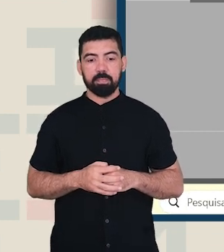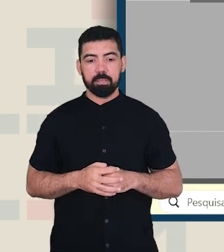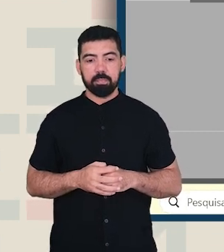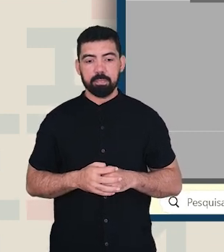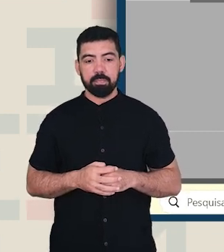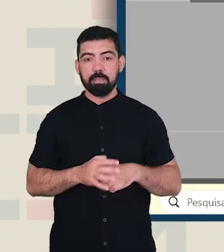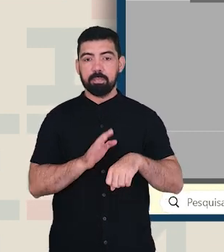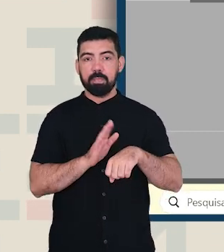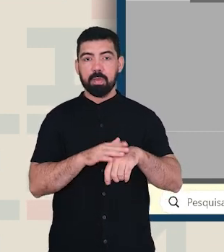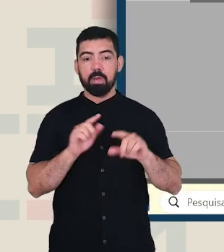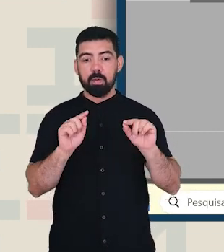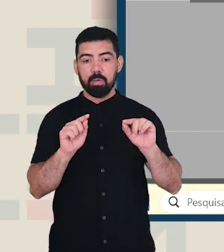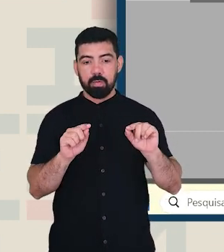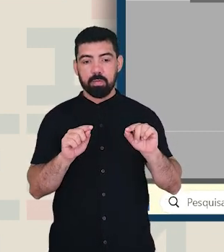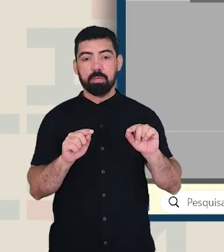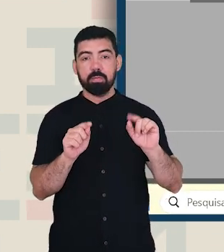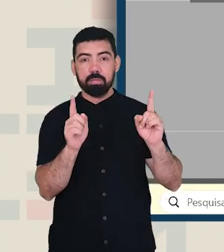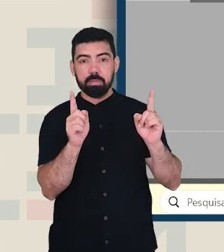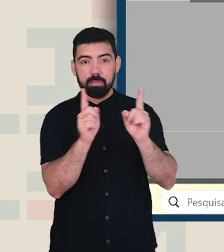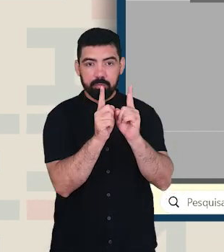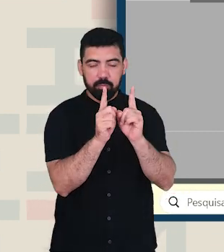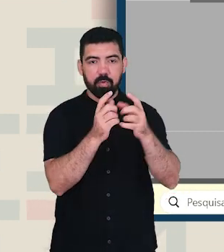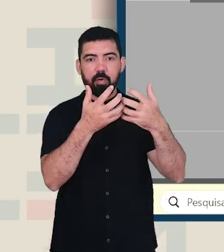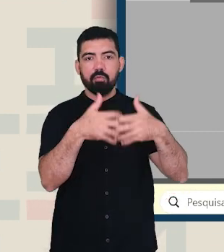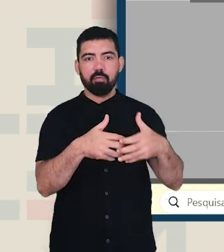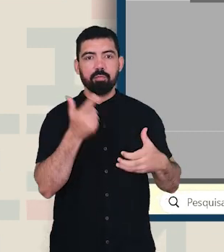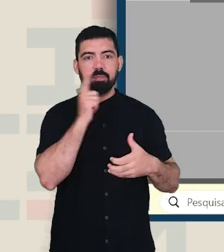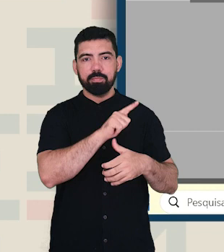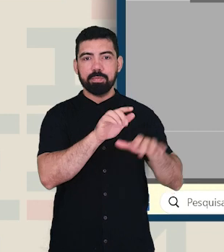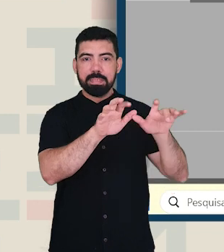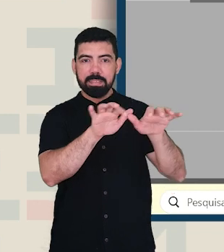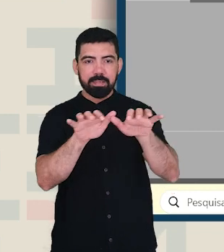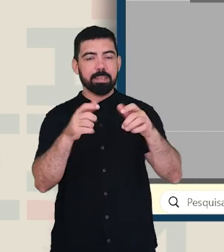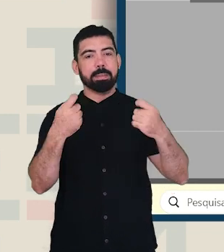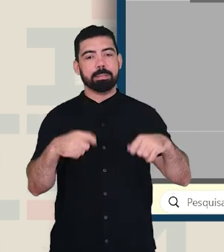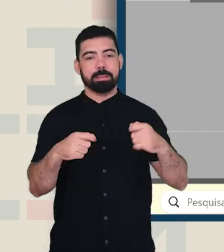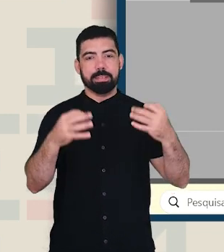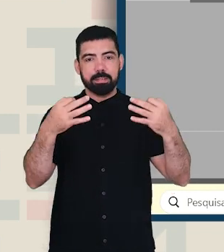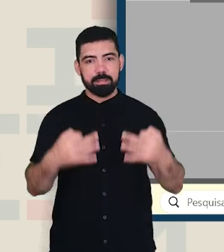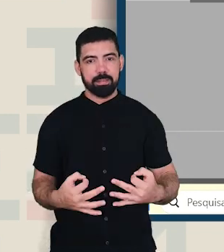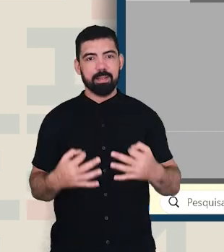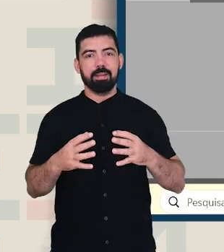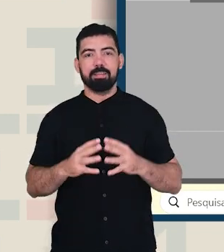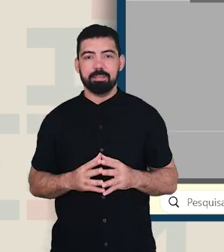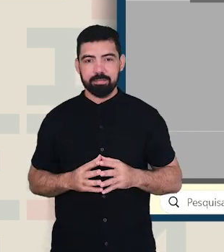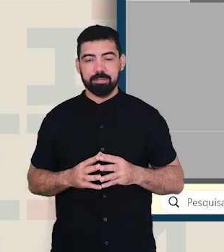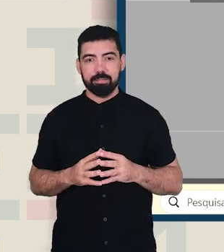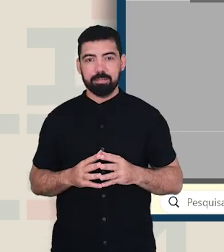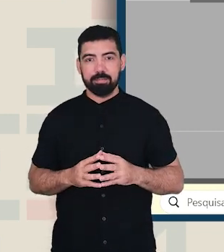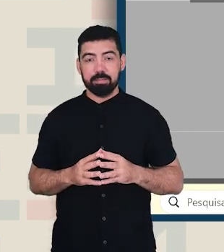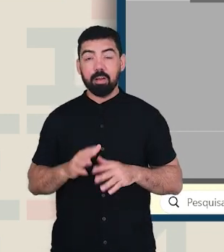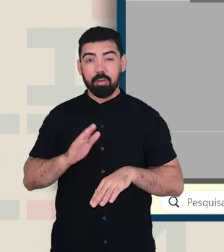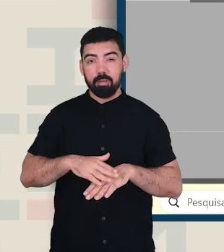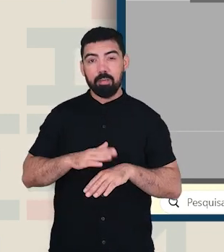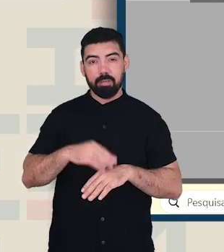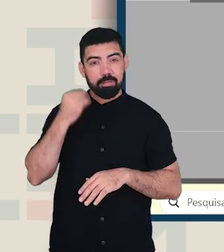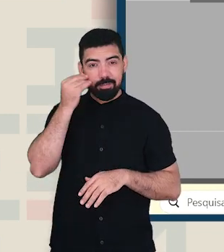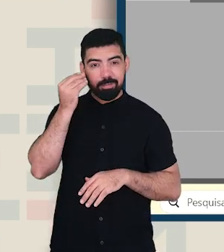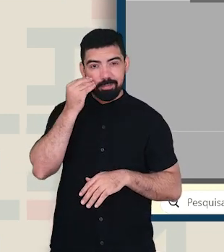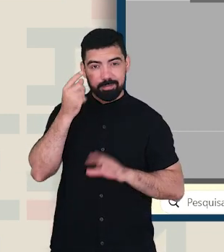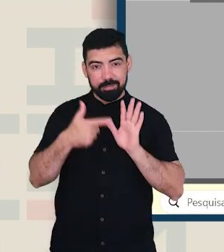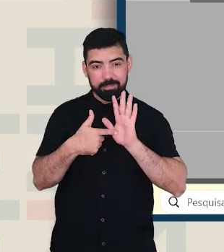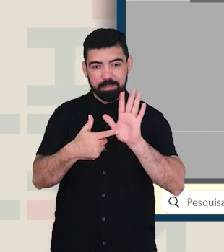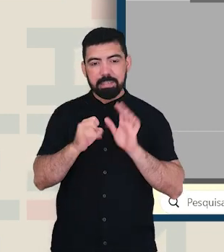Eu retraio e começa a funcionar de novo. Vamos experimentar. Esse não se ouviria, mas se